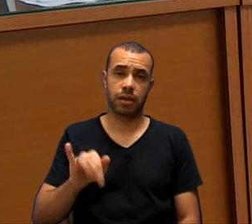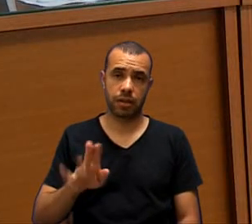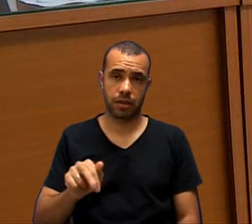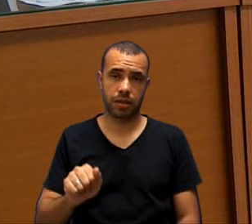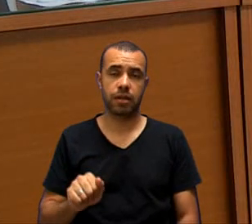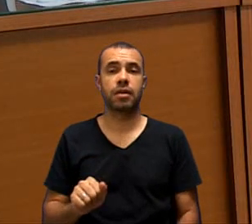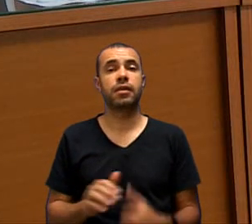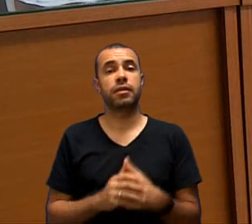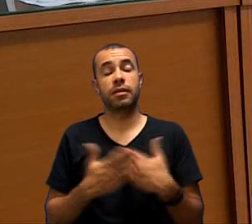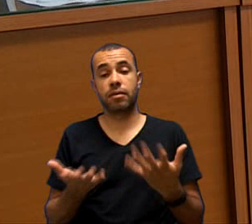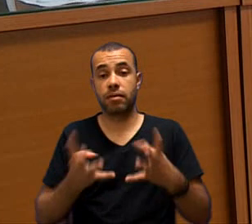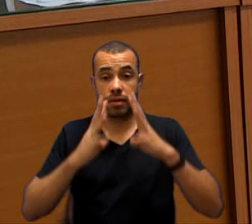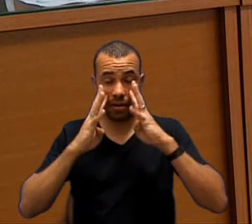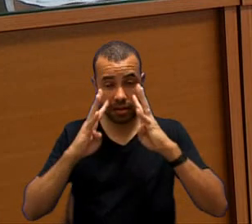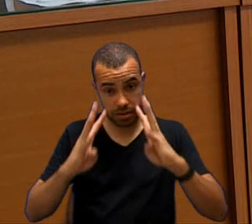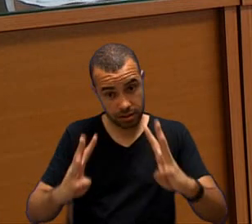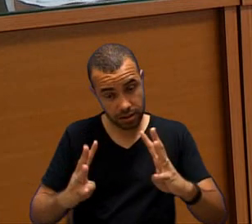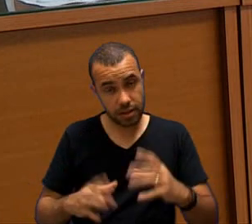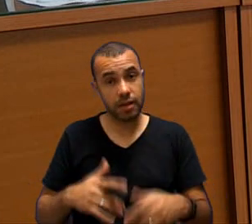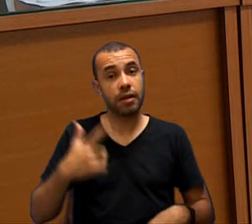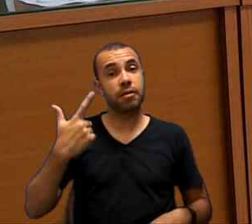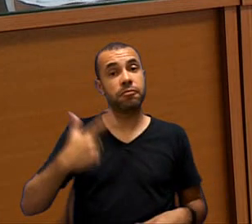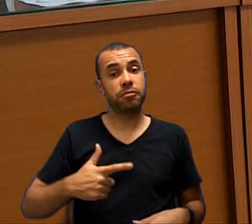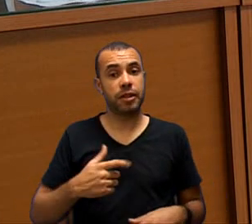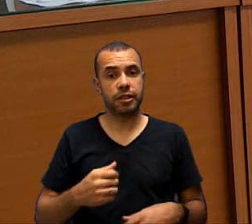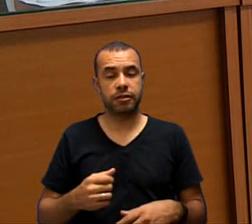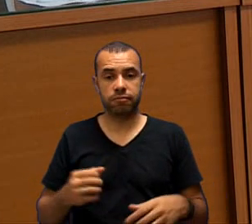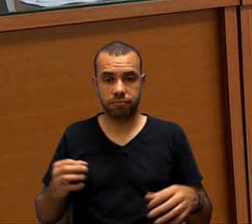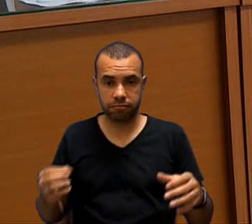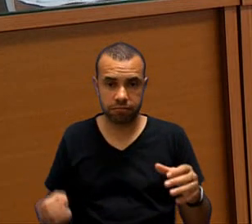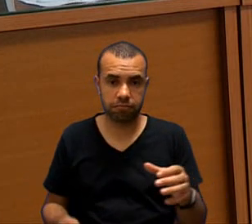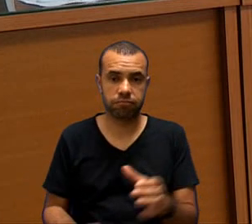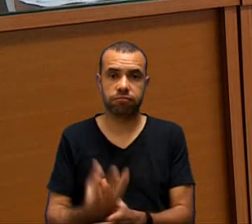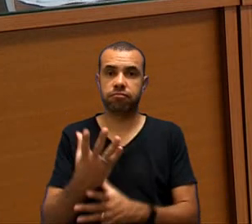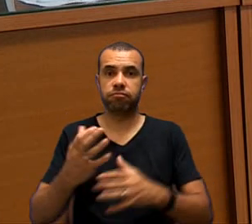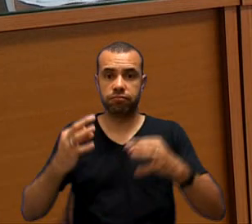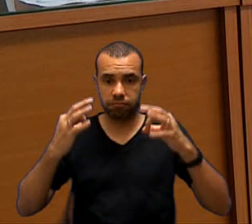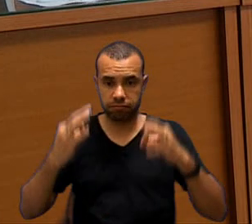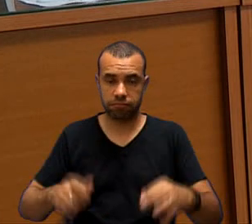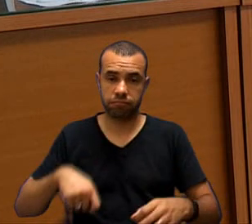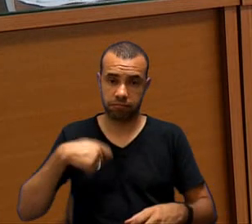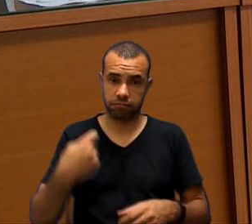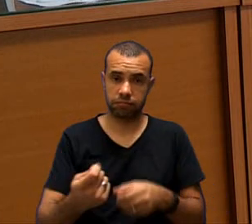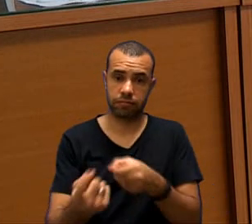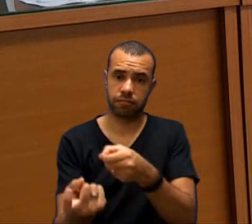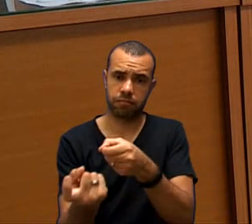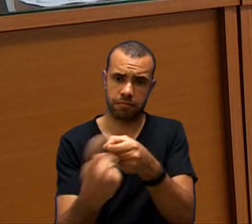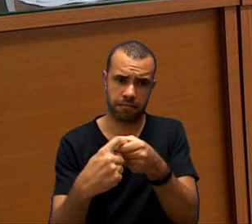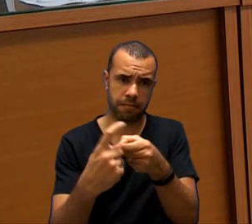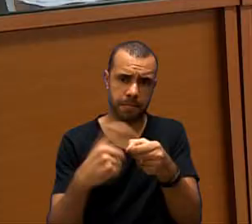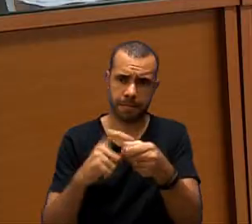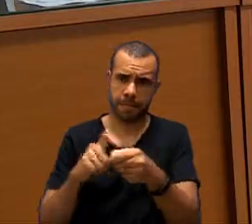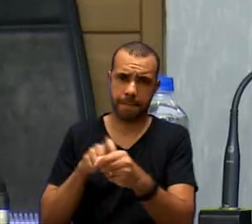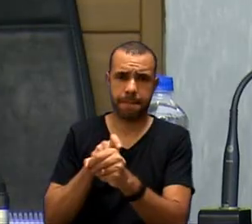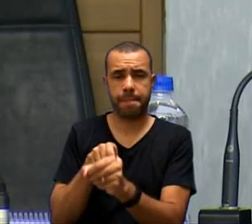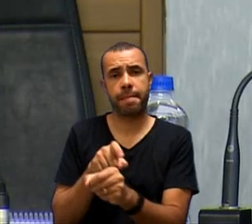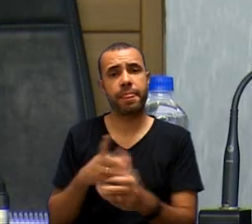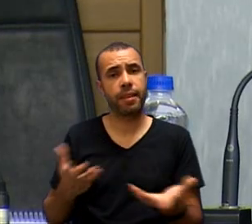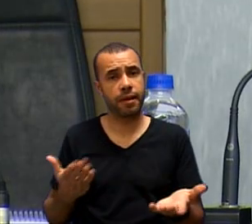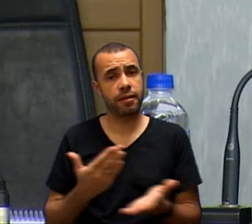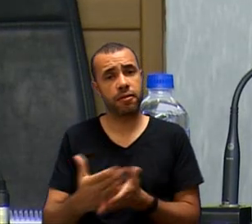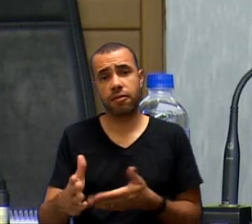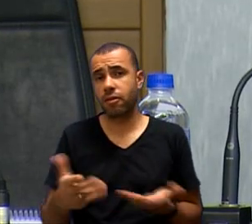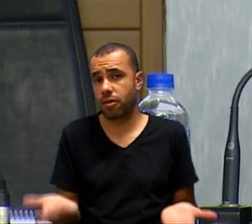a atenção e a consolidação dessa região metropolitana para começar a fazer a integração dela como região metropolitana, até agora ninguém pôs a mão. É. Foi